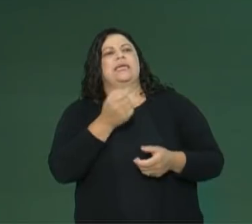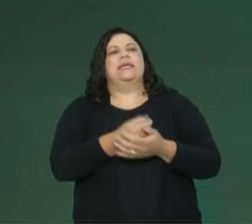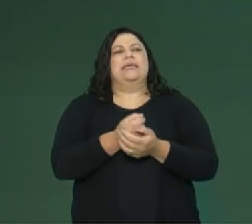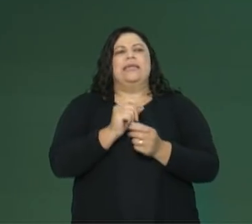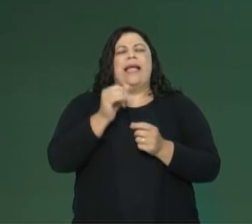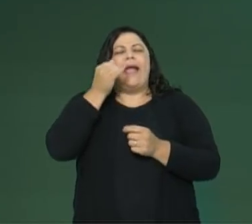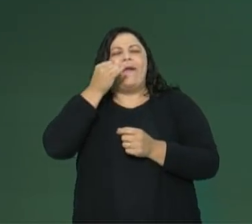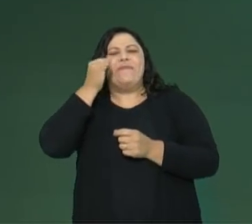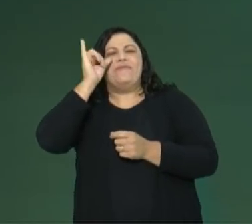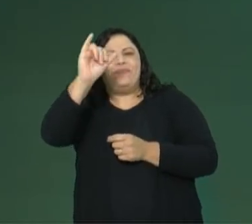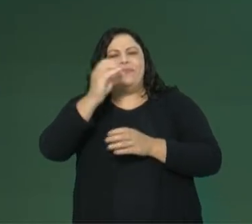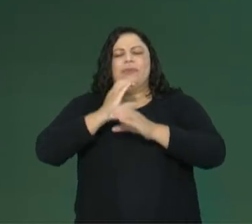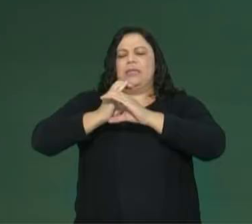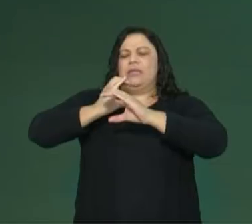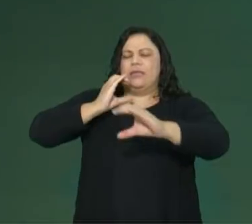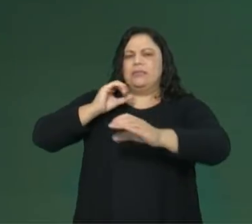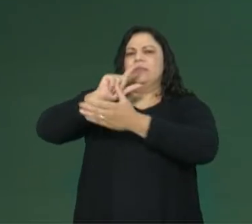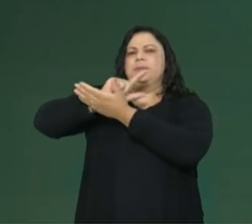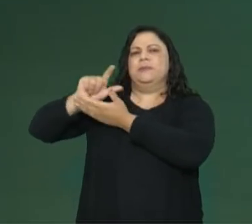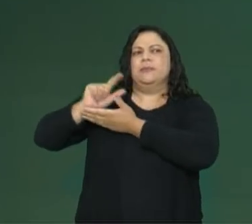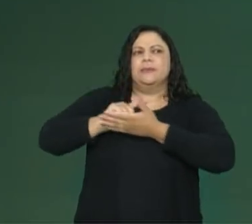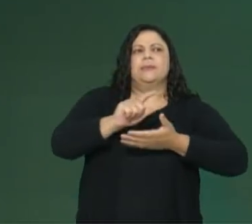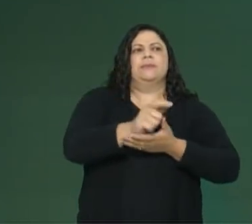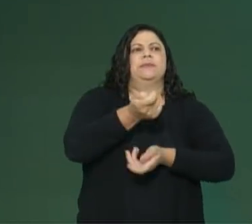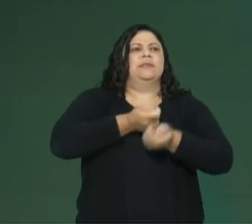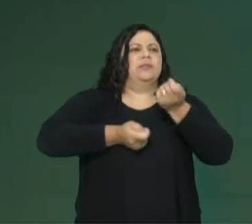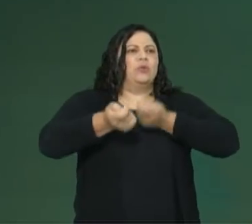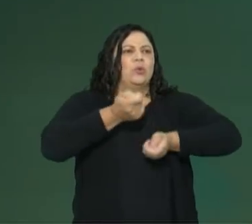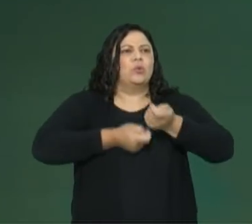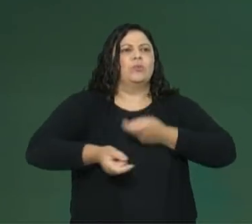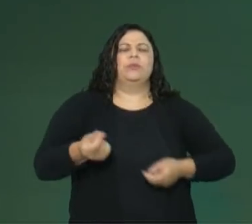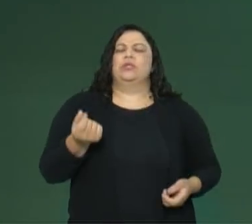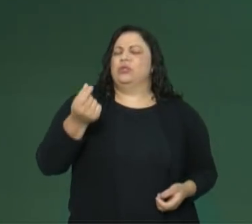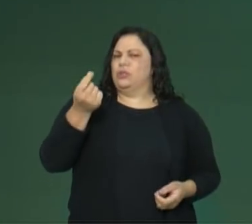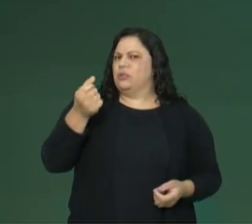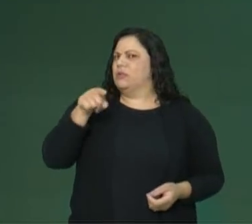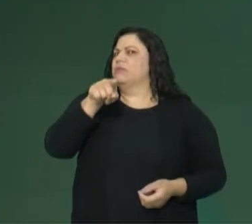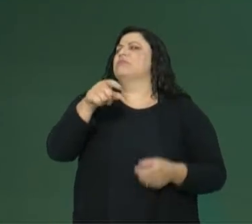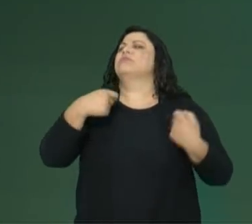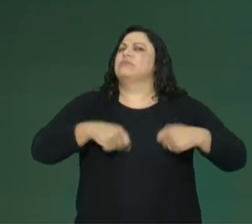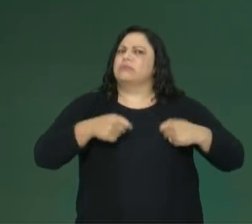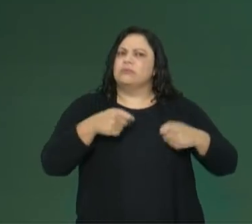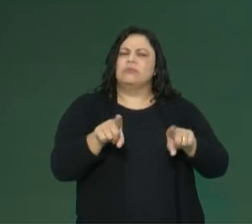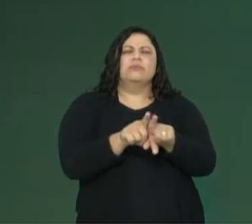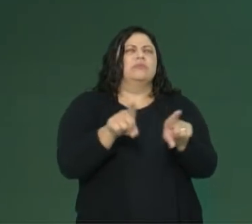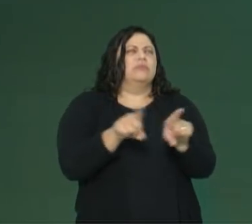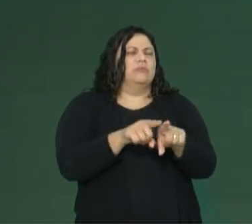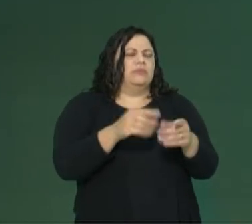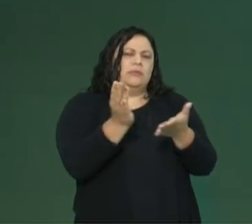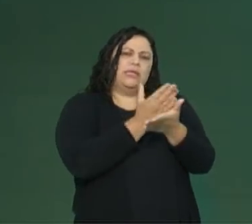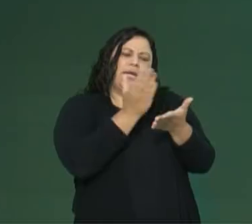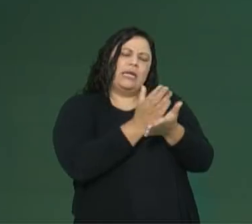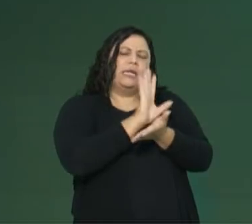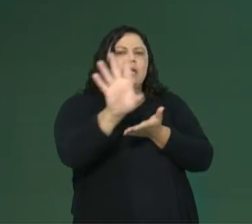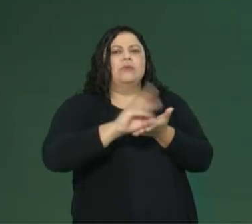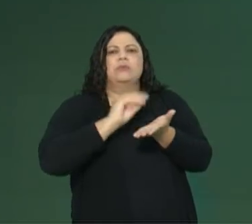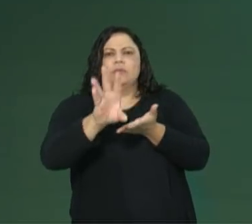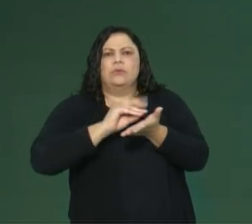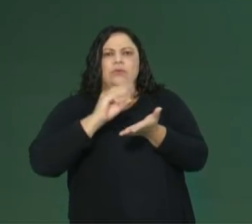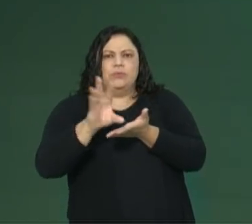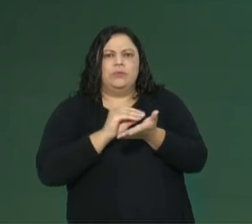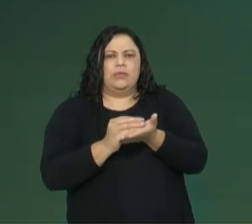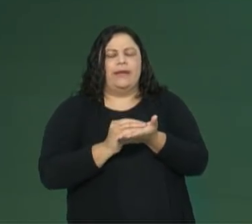particularidades de cada uma das verminoses. Perfeito? Estar com seu caderno para realizar as anotações de aula e